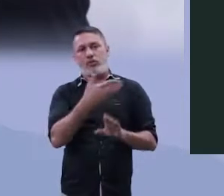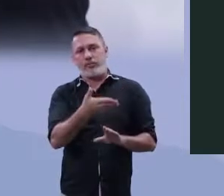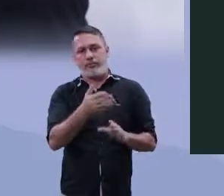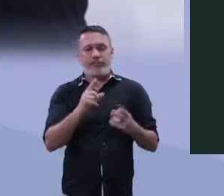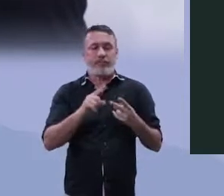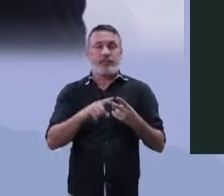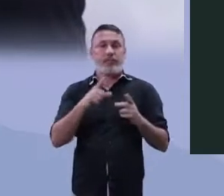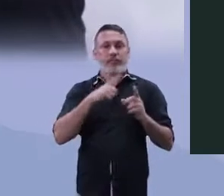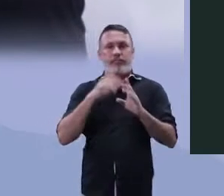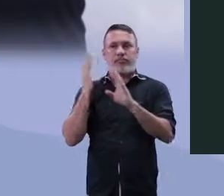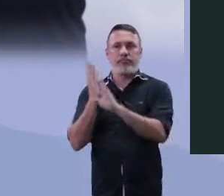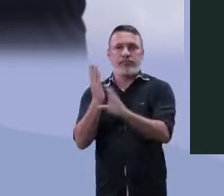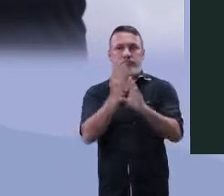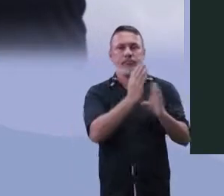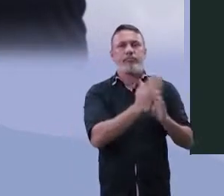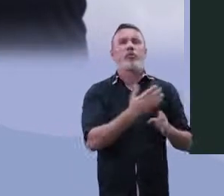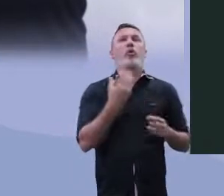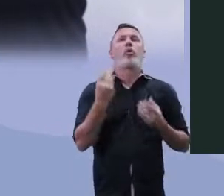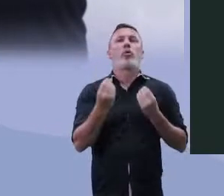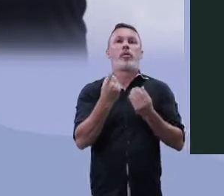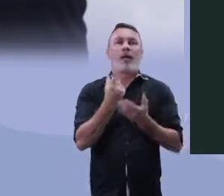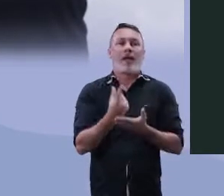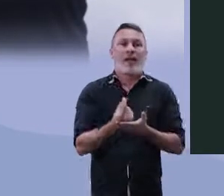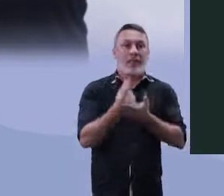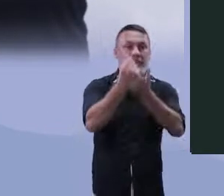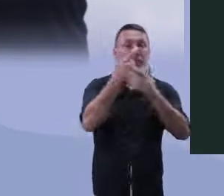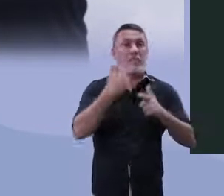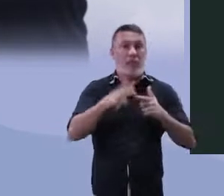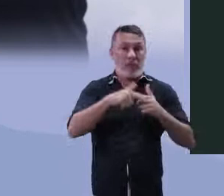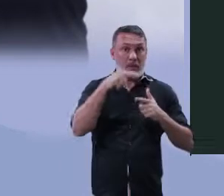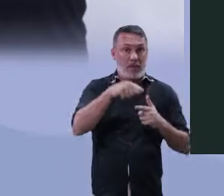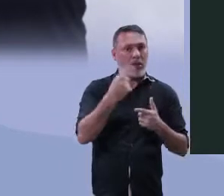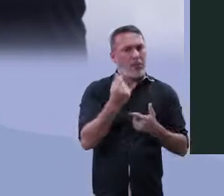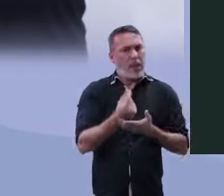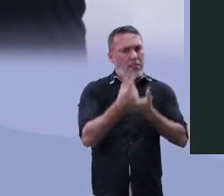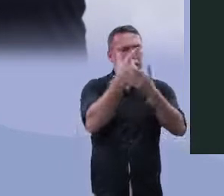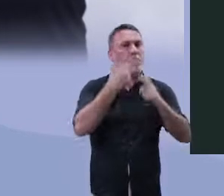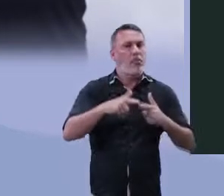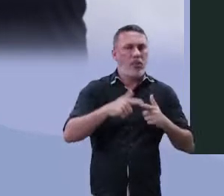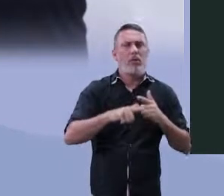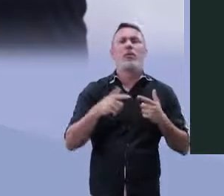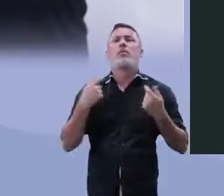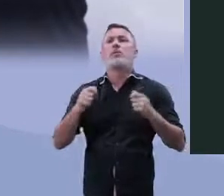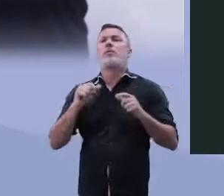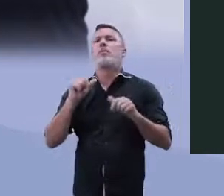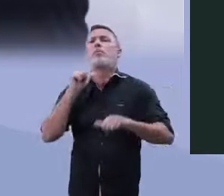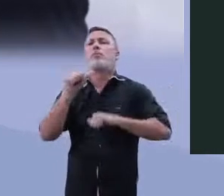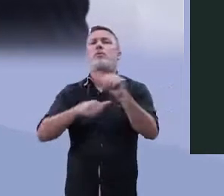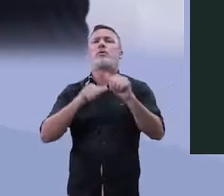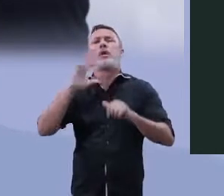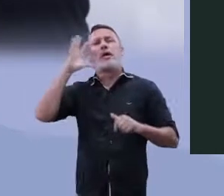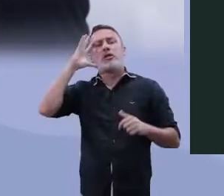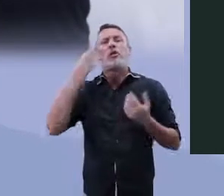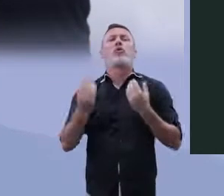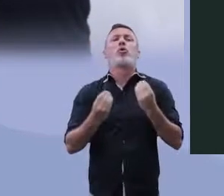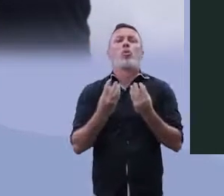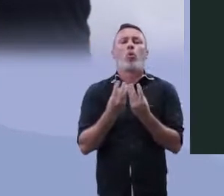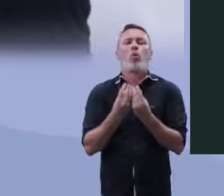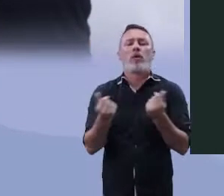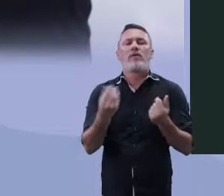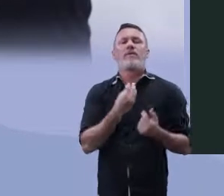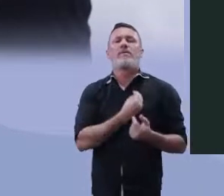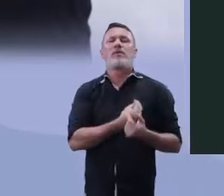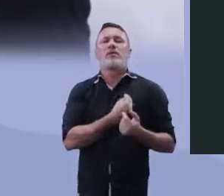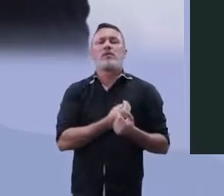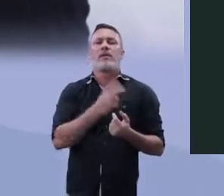ideológica, uma identificação, por exemplo, que é o capitalismo o grande problema, então a solução, a mudança da qualidade de vida,